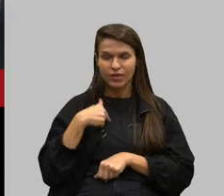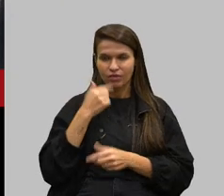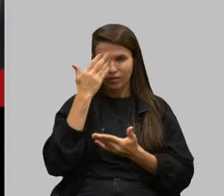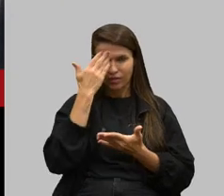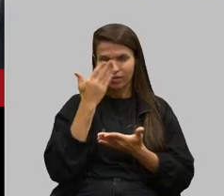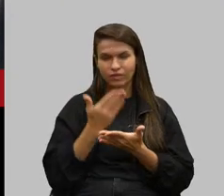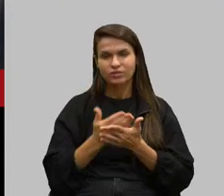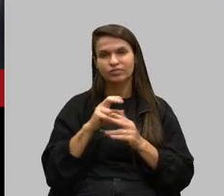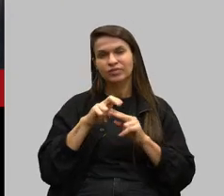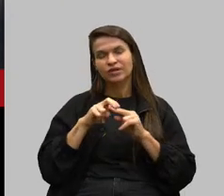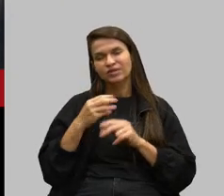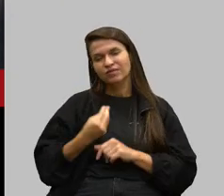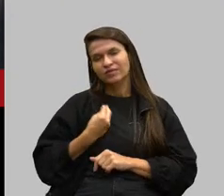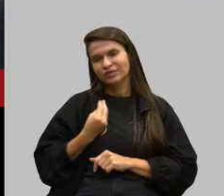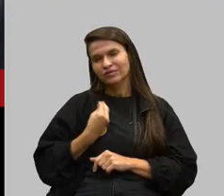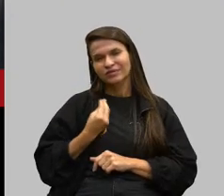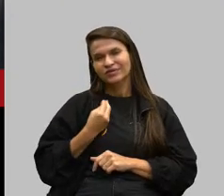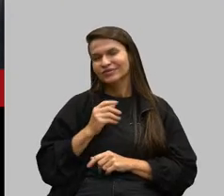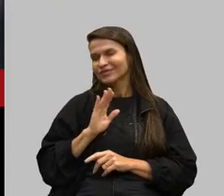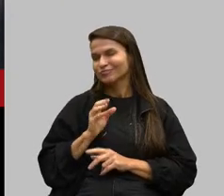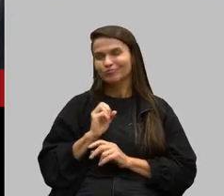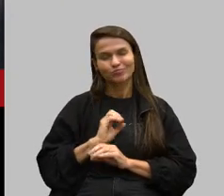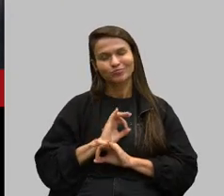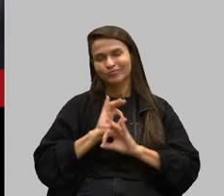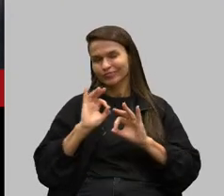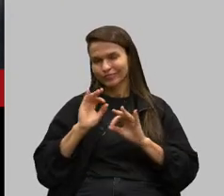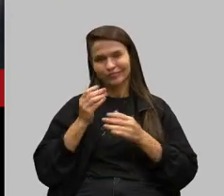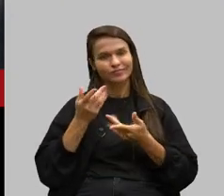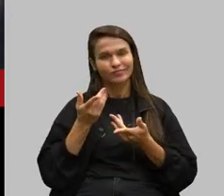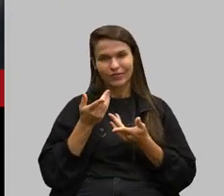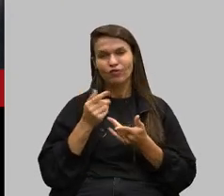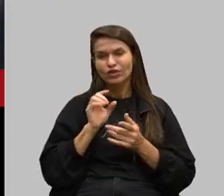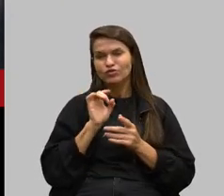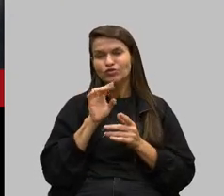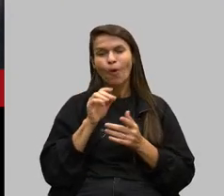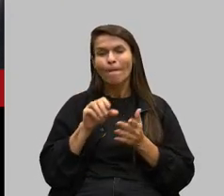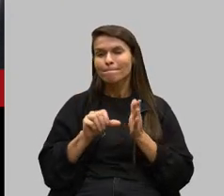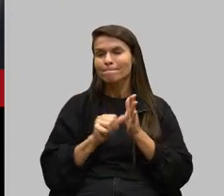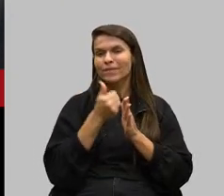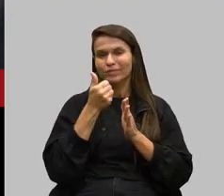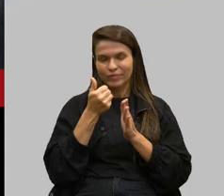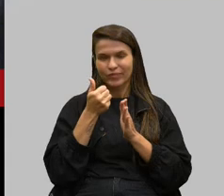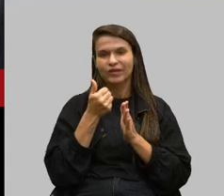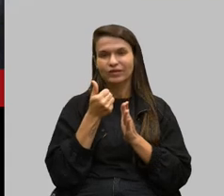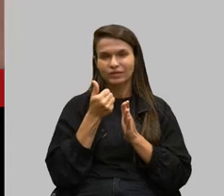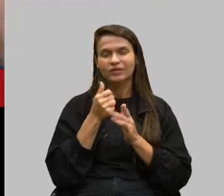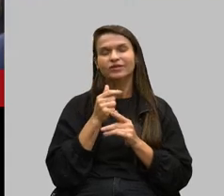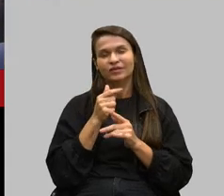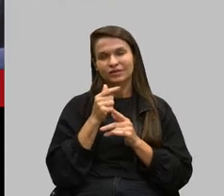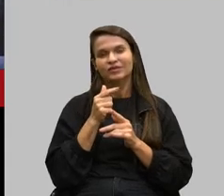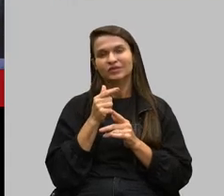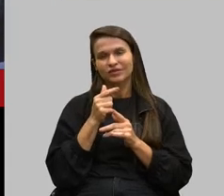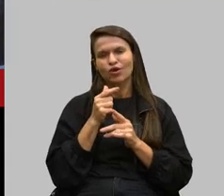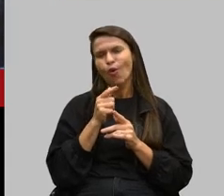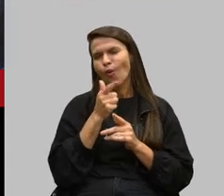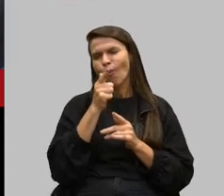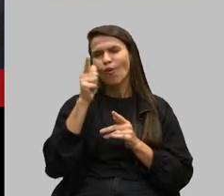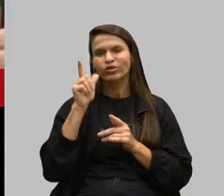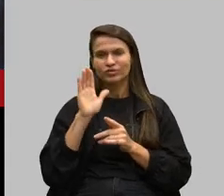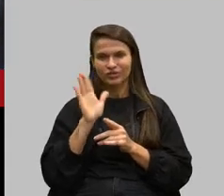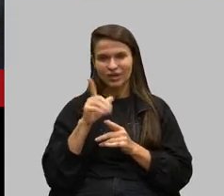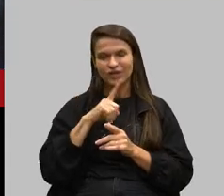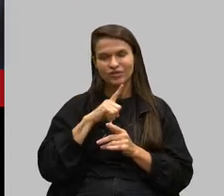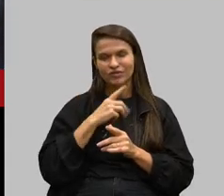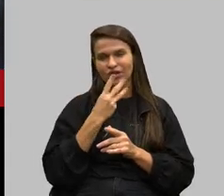só por essa vida já teria tudo valido a pena mas ele foi só ela foi só o primeiro caso daqueles que ainda já vieram após o dia